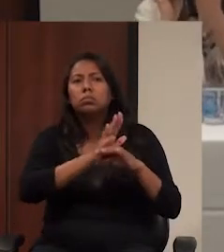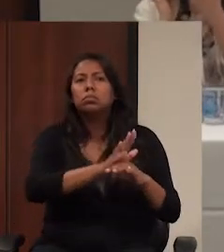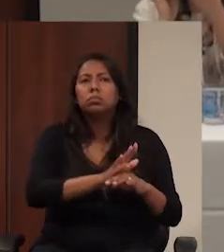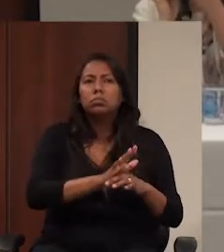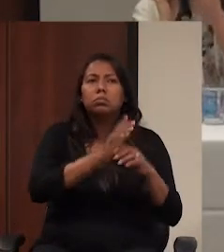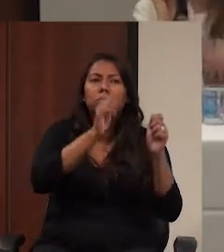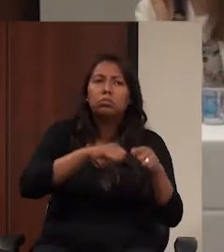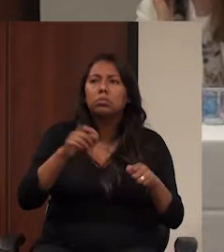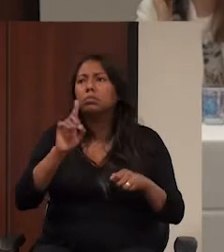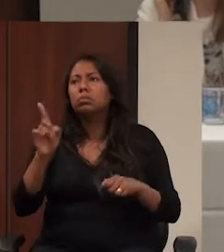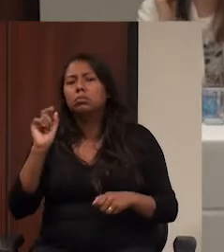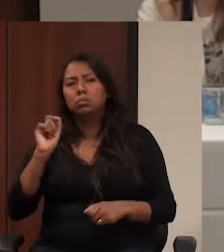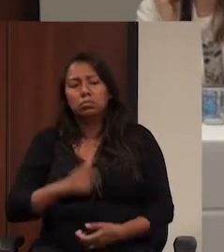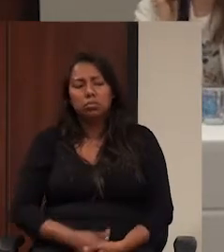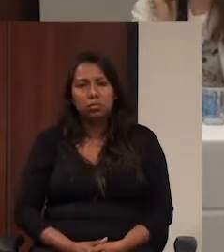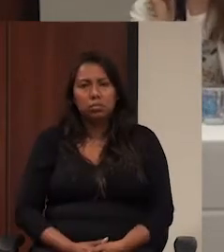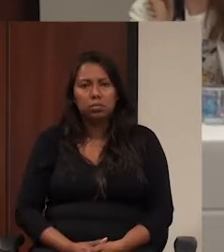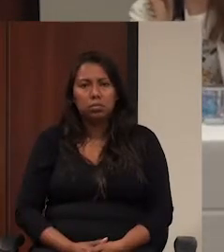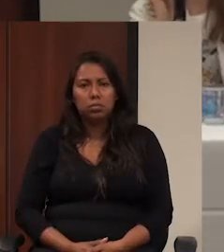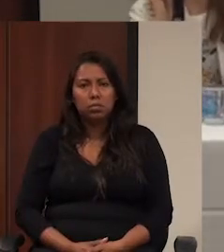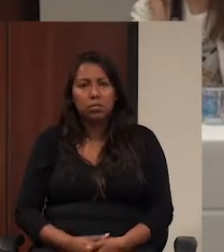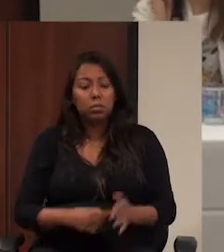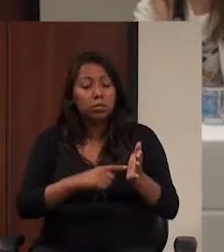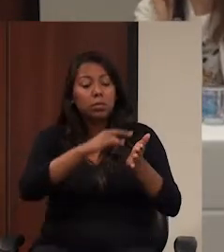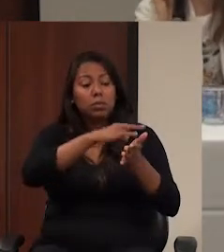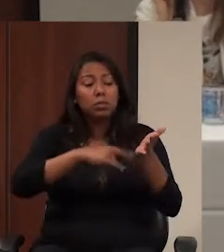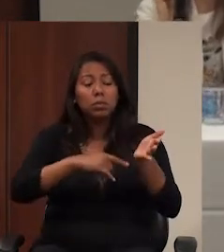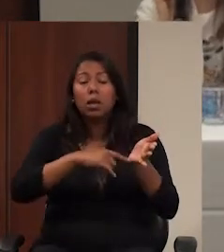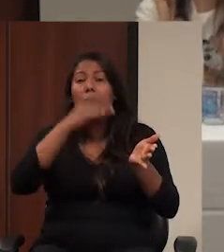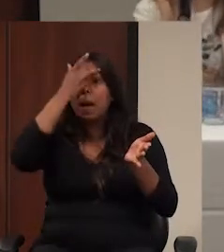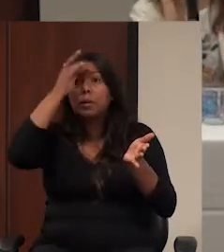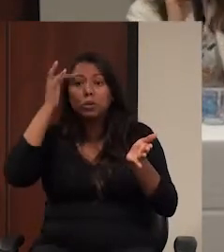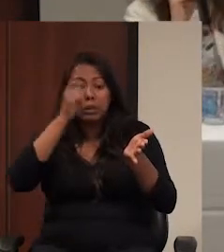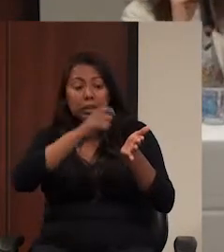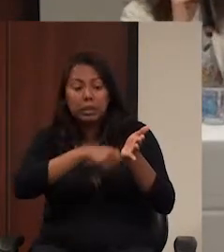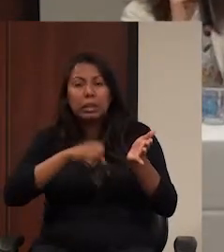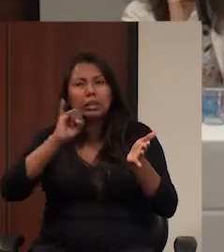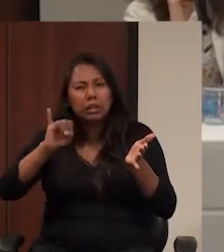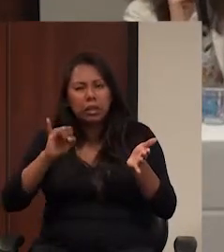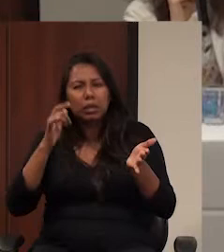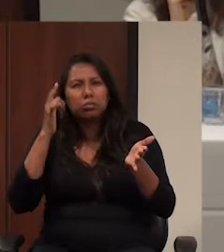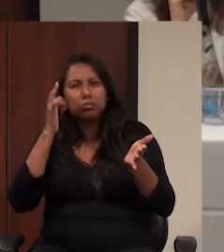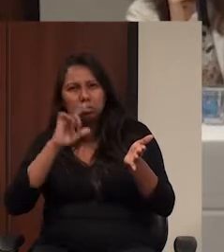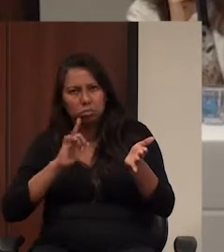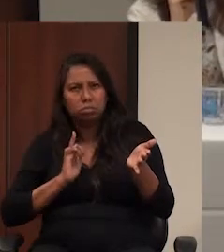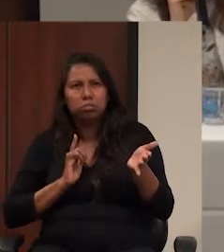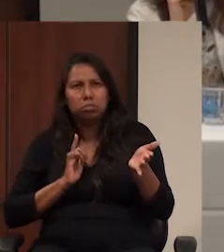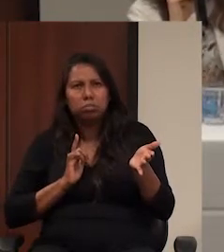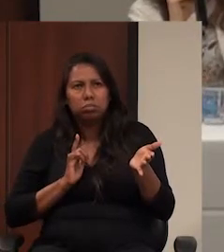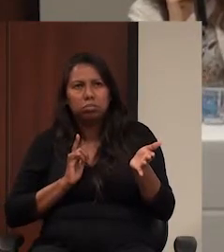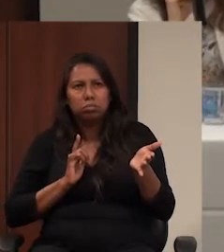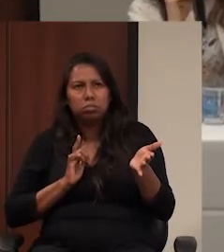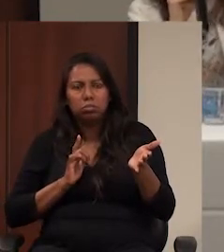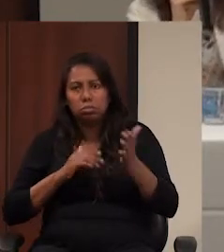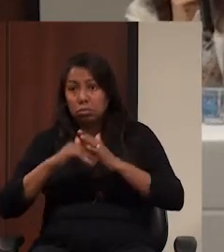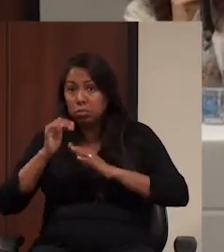abranger. Então tem um tipo de procuração que a pessoa assina quando ela ainda tem capacidade legal, né? Assim, que ela